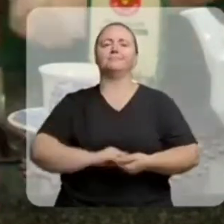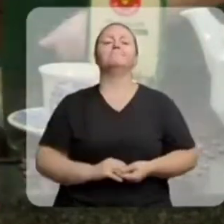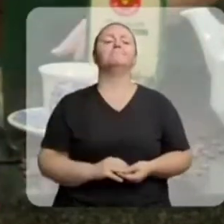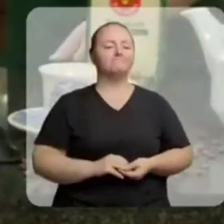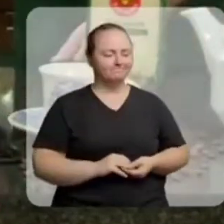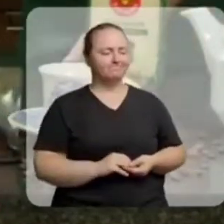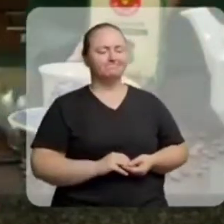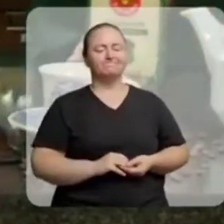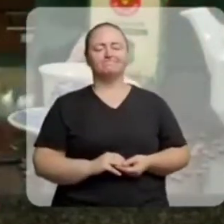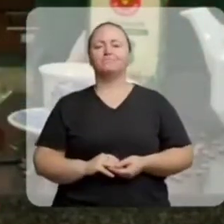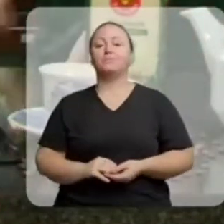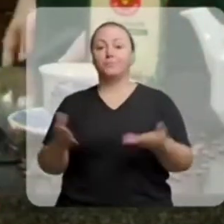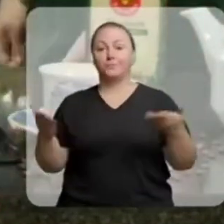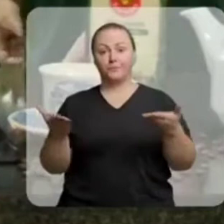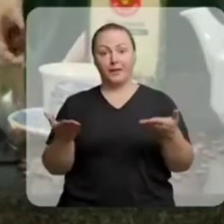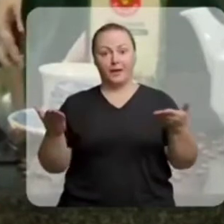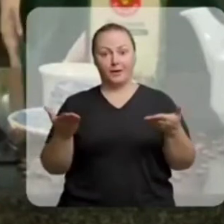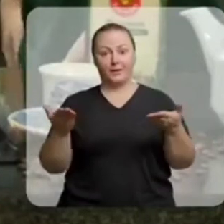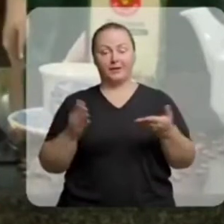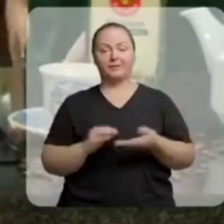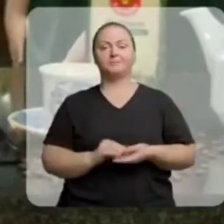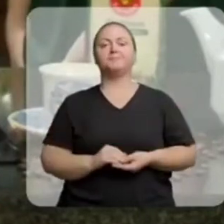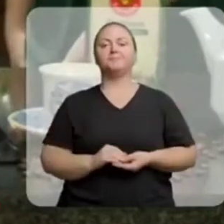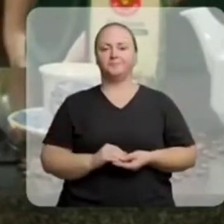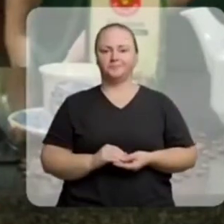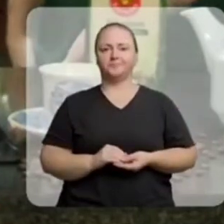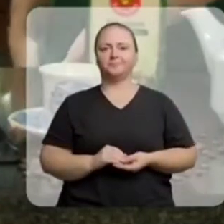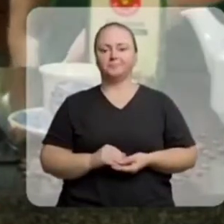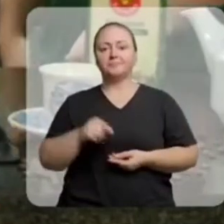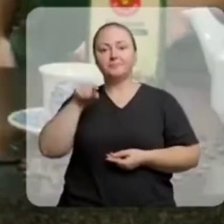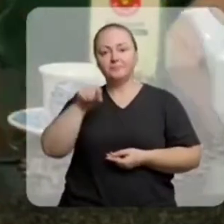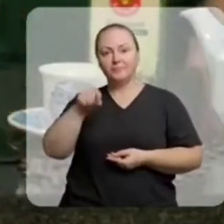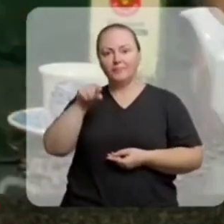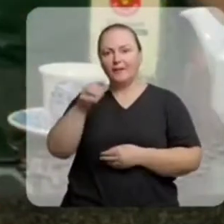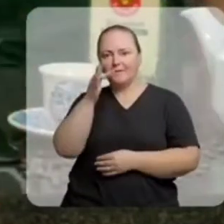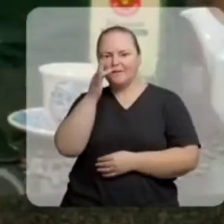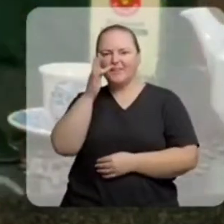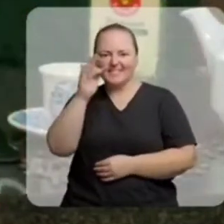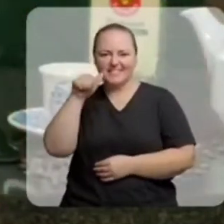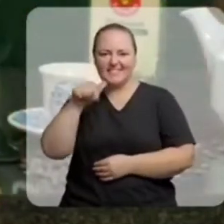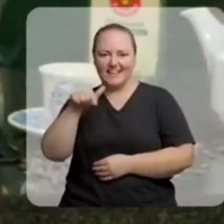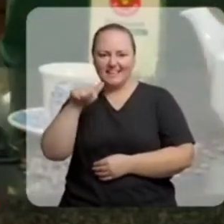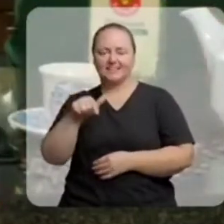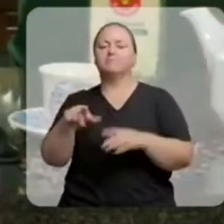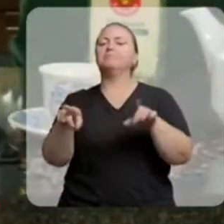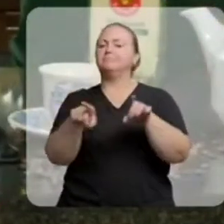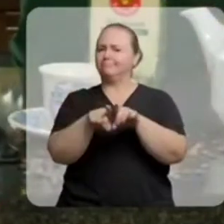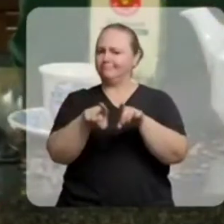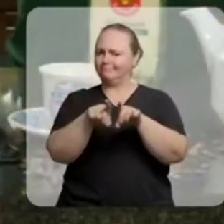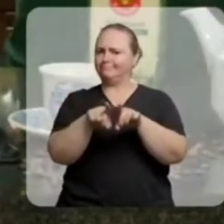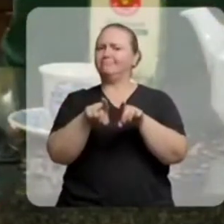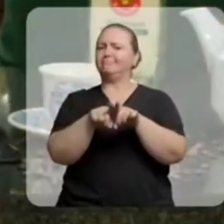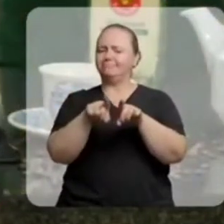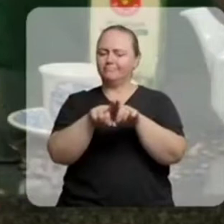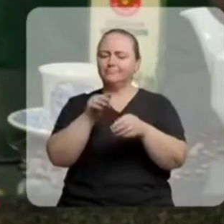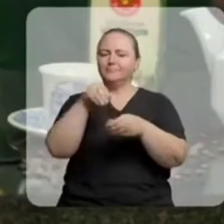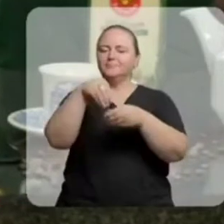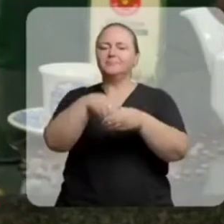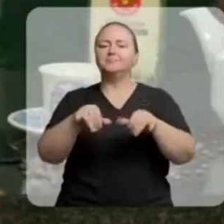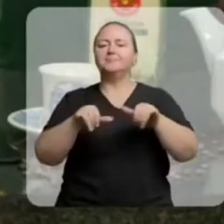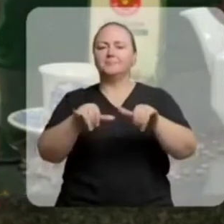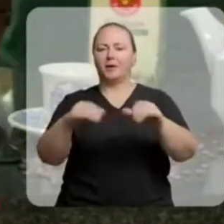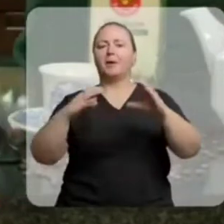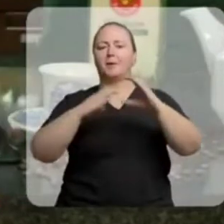Então vamos lá. Para começar, a prensa francesa também disponível na Cooper, ela tem